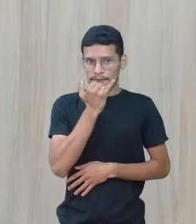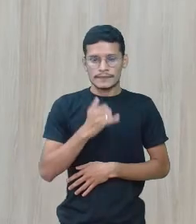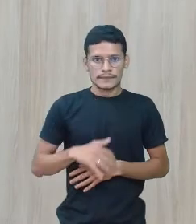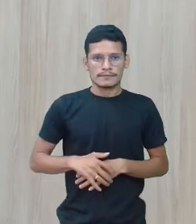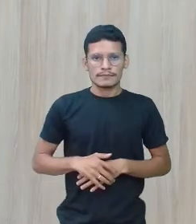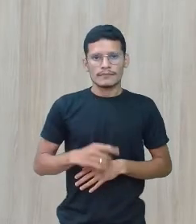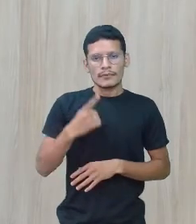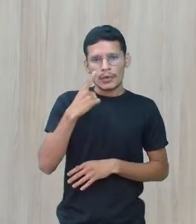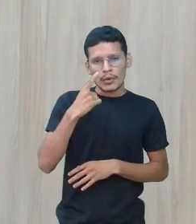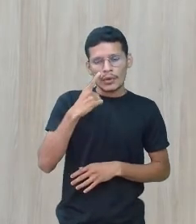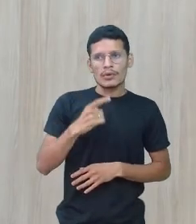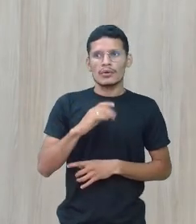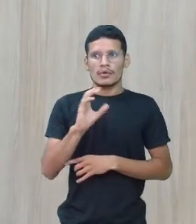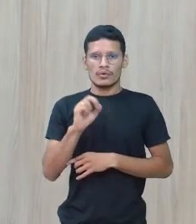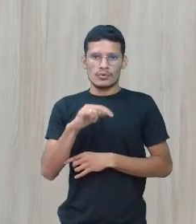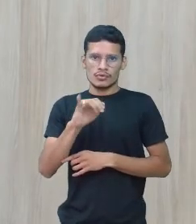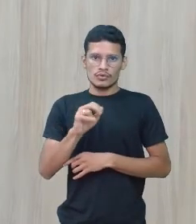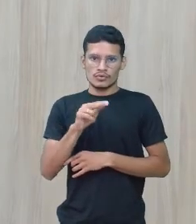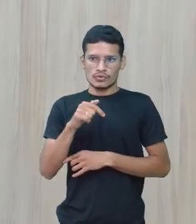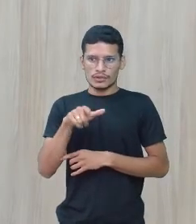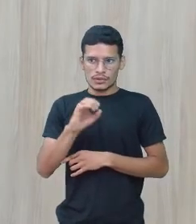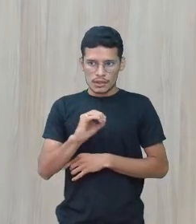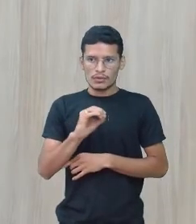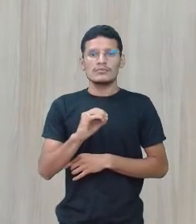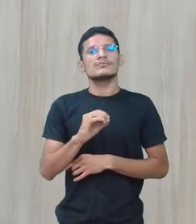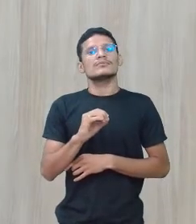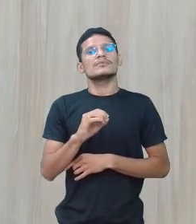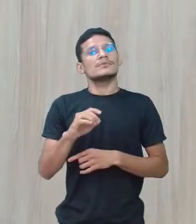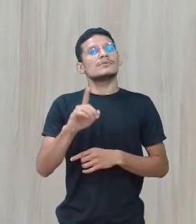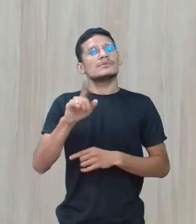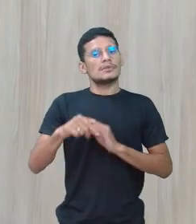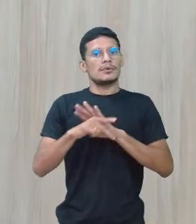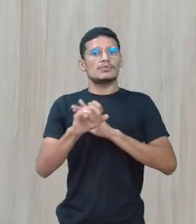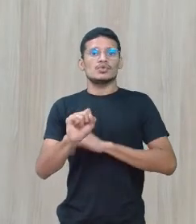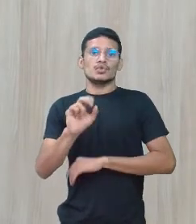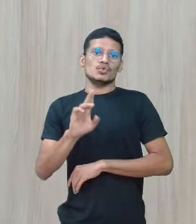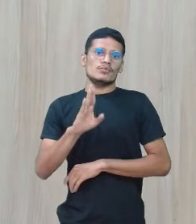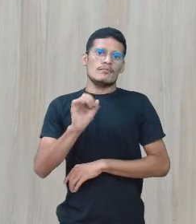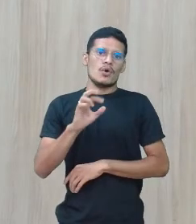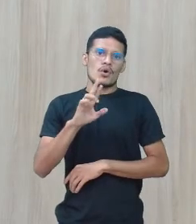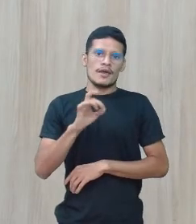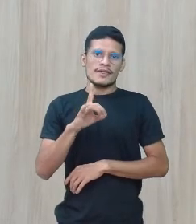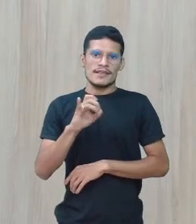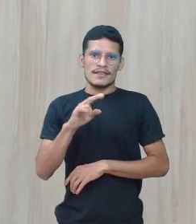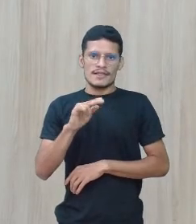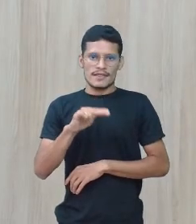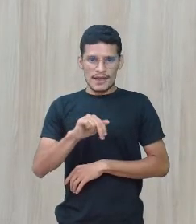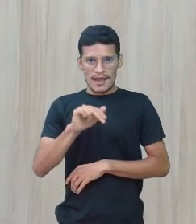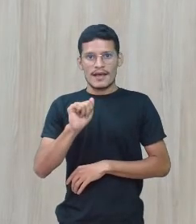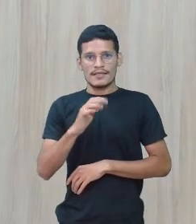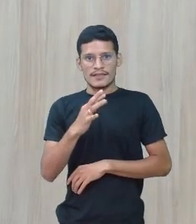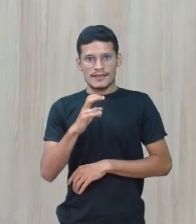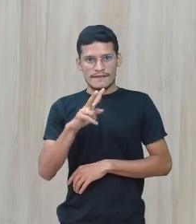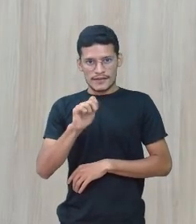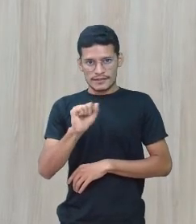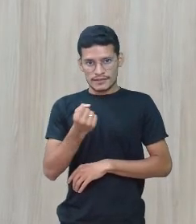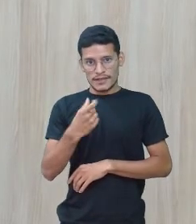As conjunções e locuções conjuntivas subordinativas, elas relacionam